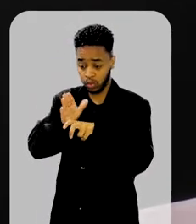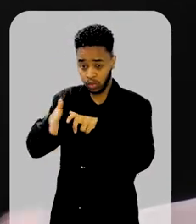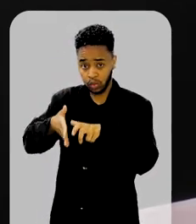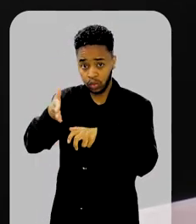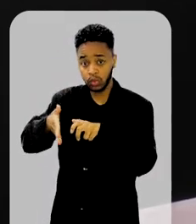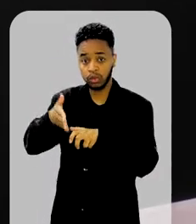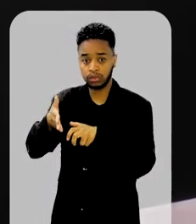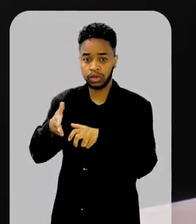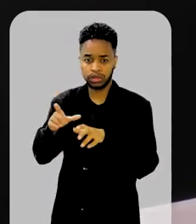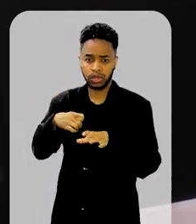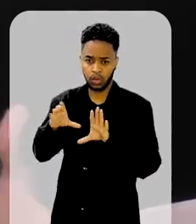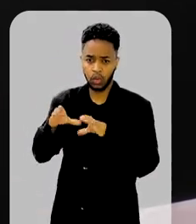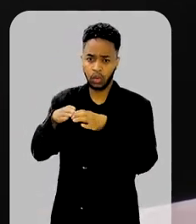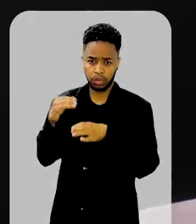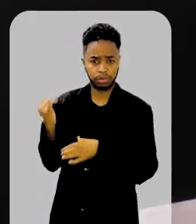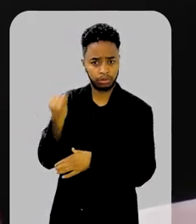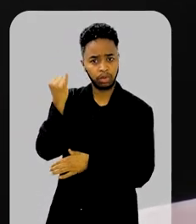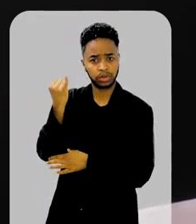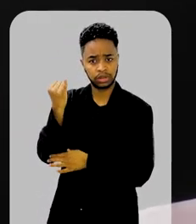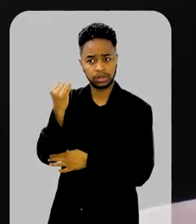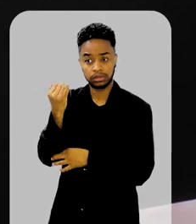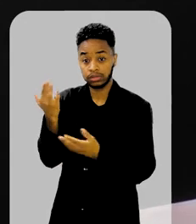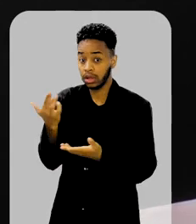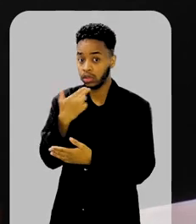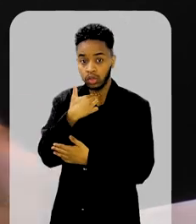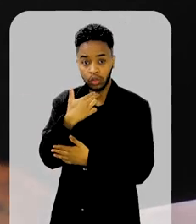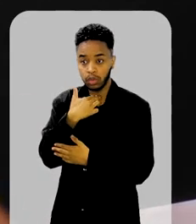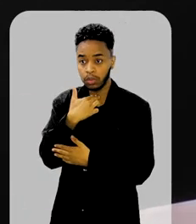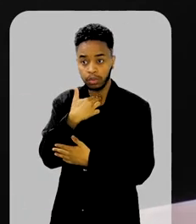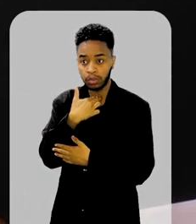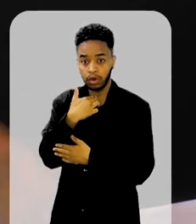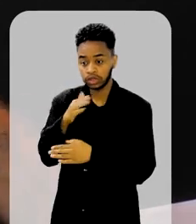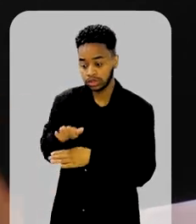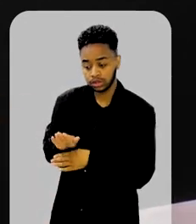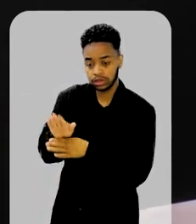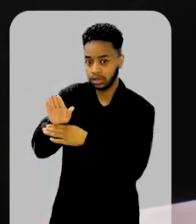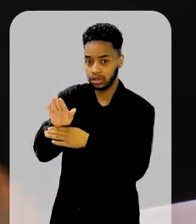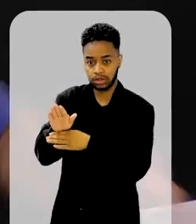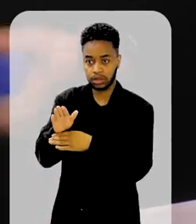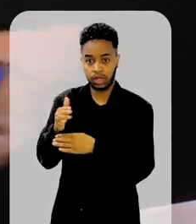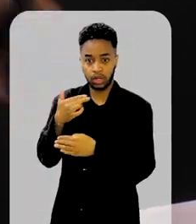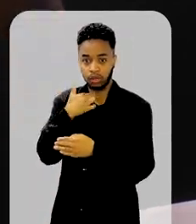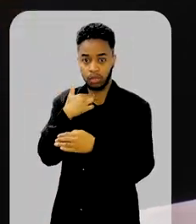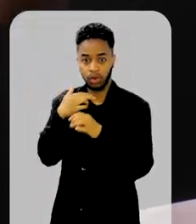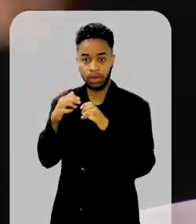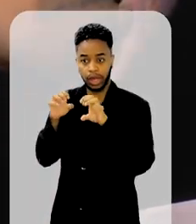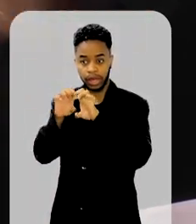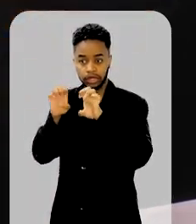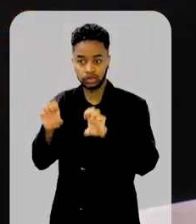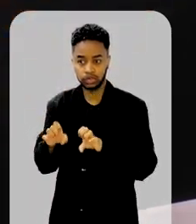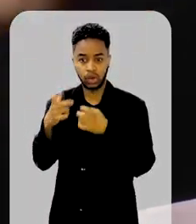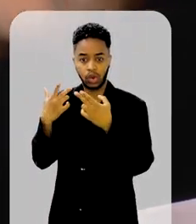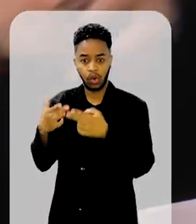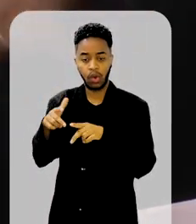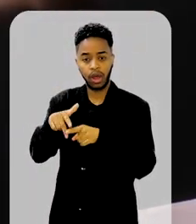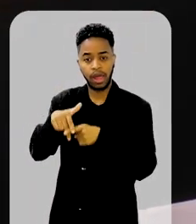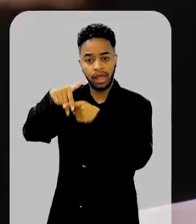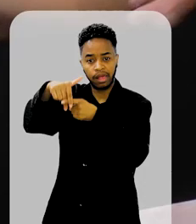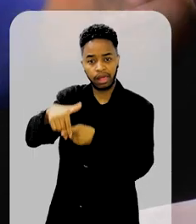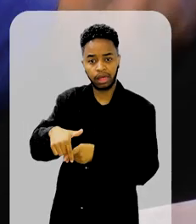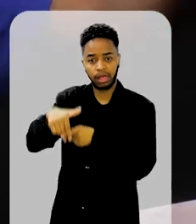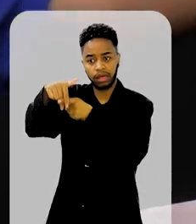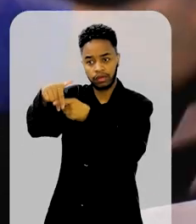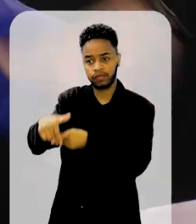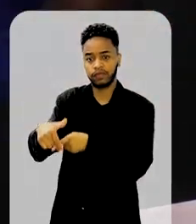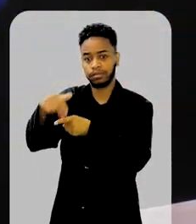um grupo valioso pequeno mas muito valioso ele não podia ter a burrinha burrinha aquela estrutur Zinha como um cavalinho como uma